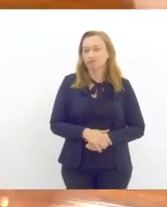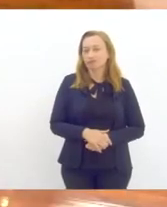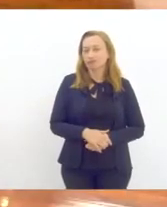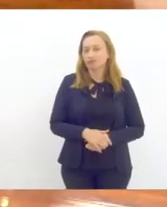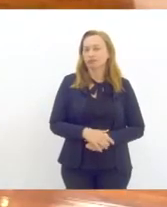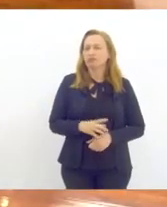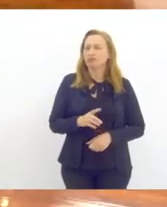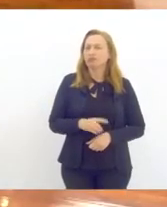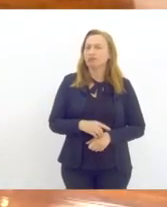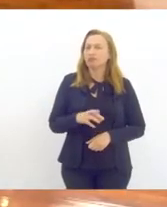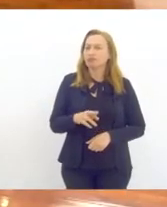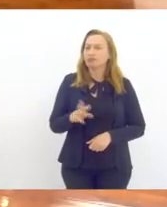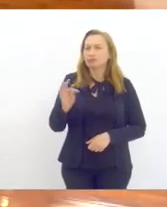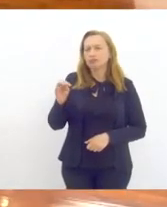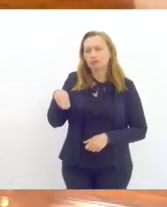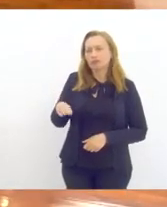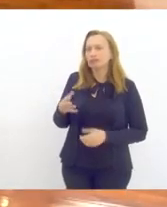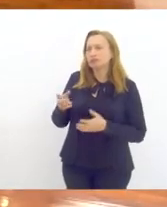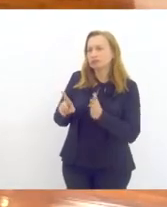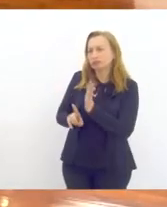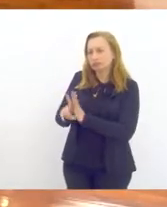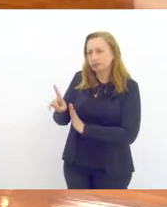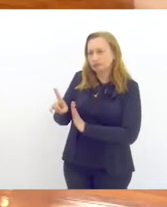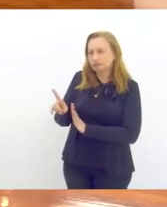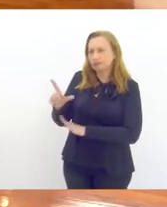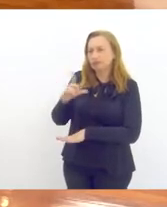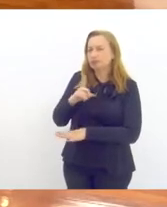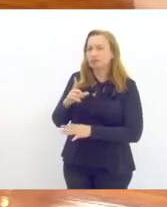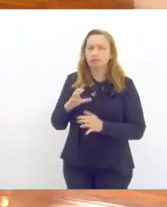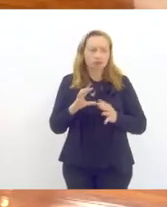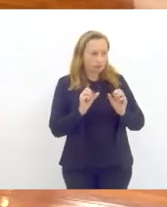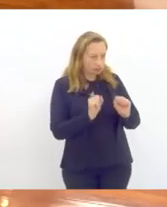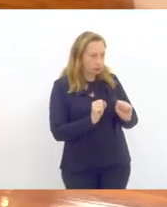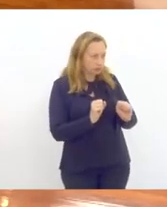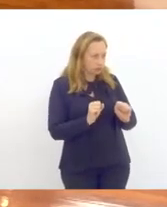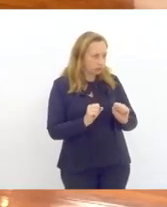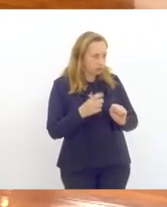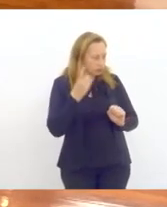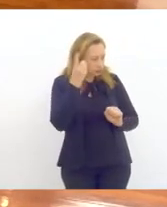Thompson, eu tenho uma pergunta, Vassélia, se me permite, deputada Serafim.